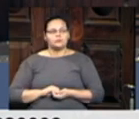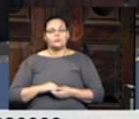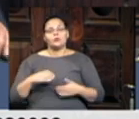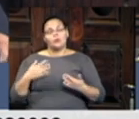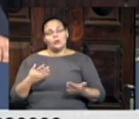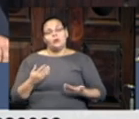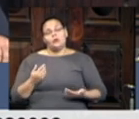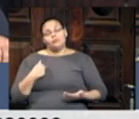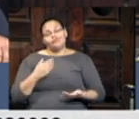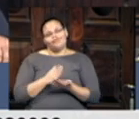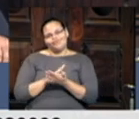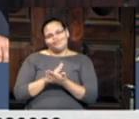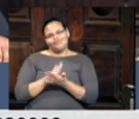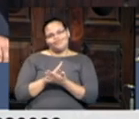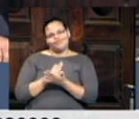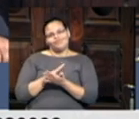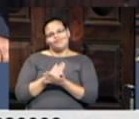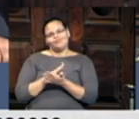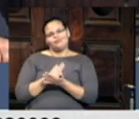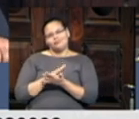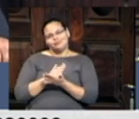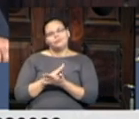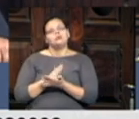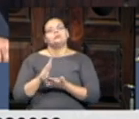E me incomoda muito